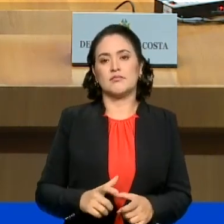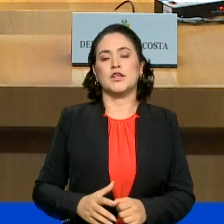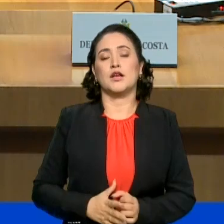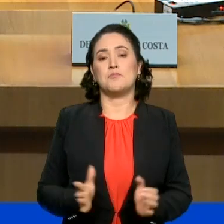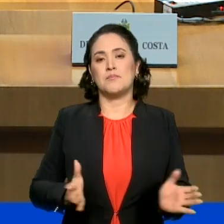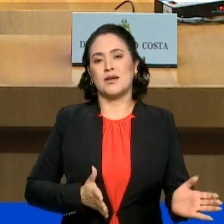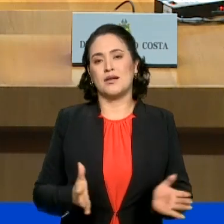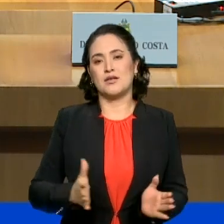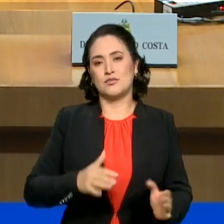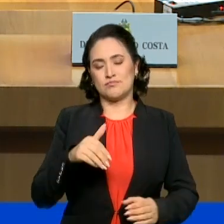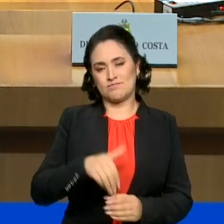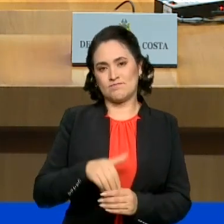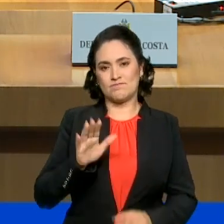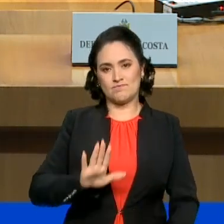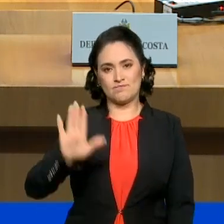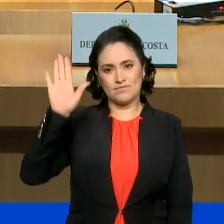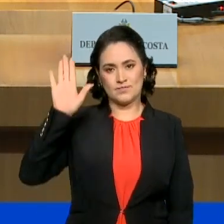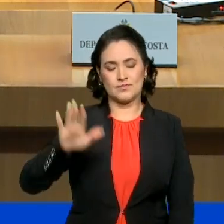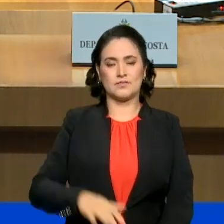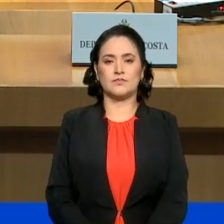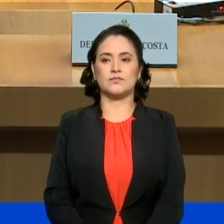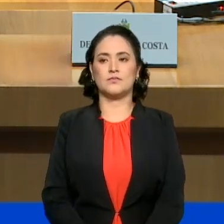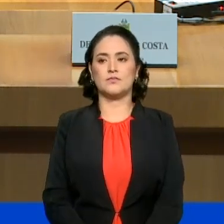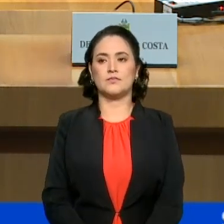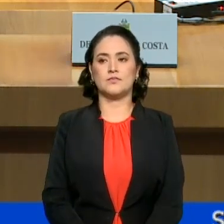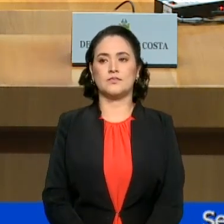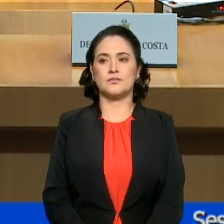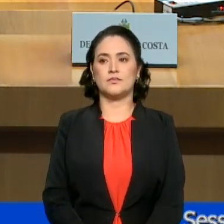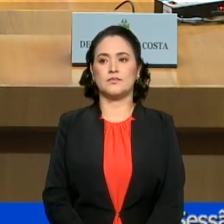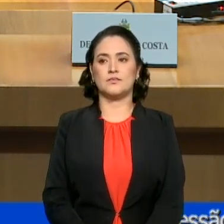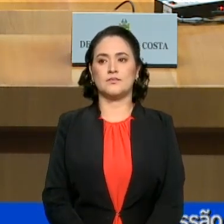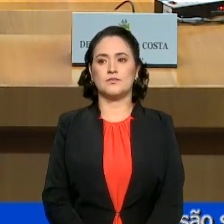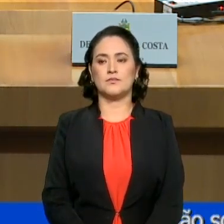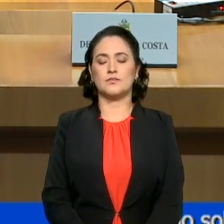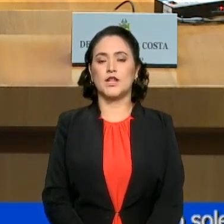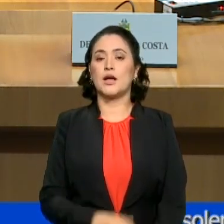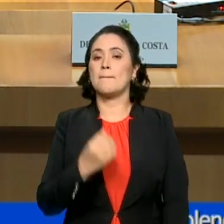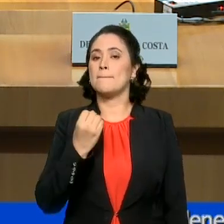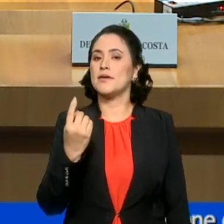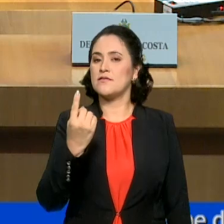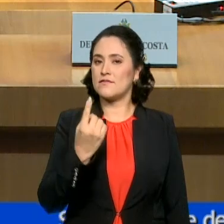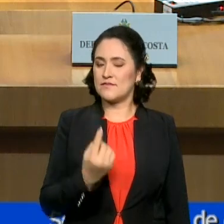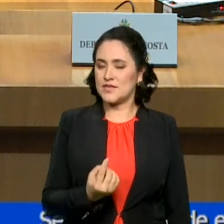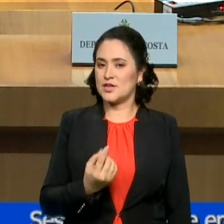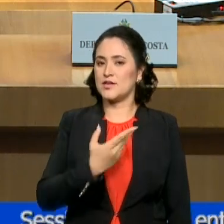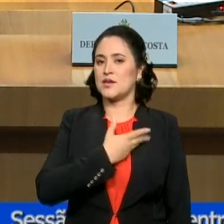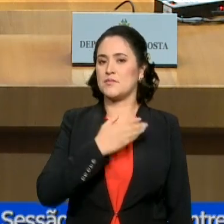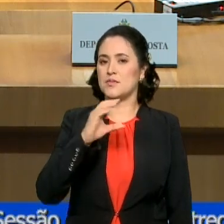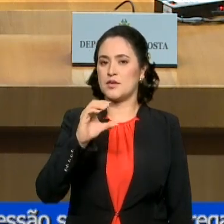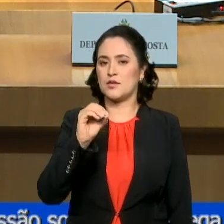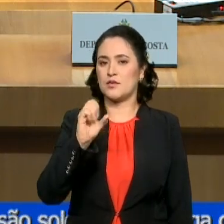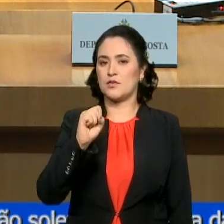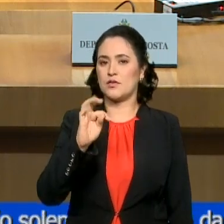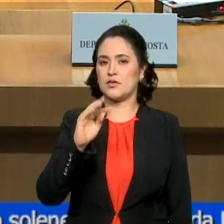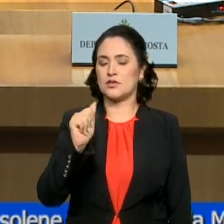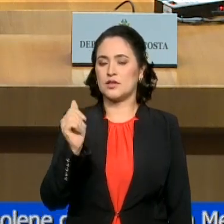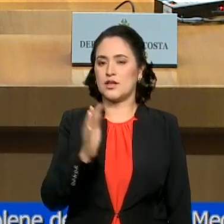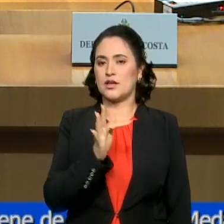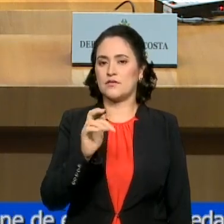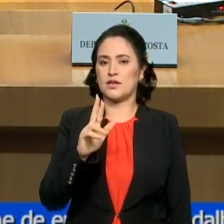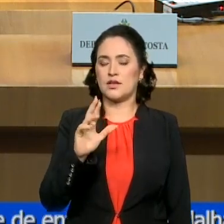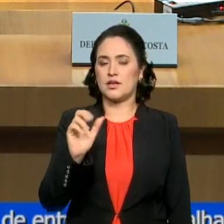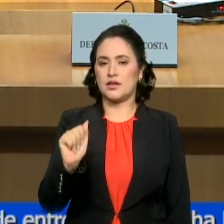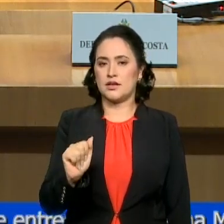período eleitoral. Quero registrar e agradecer a presença do nosso querido Costa Ferreira, ex-deputado federal,